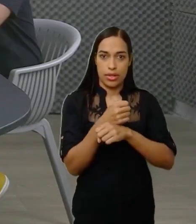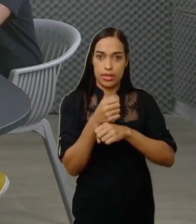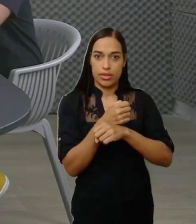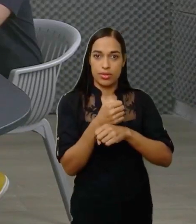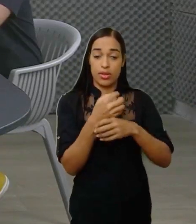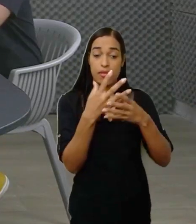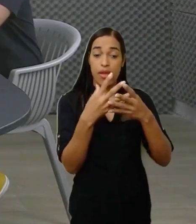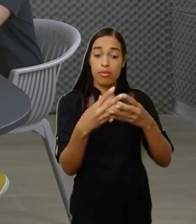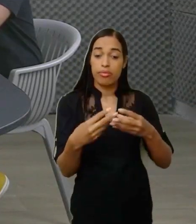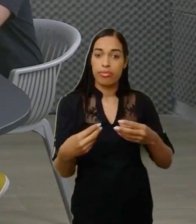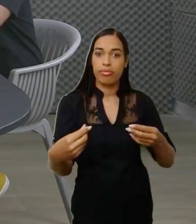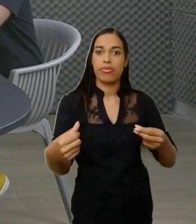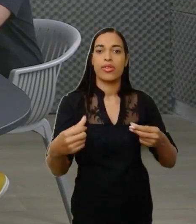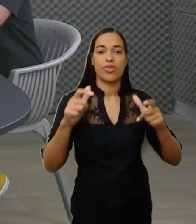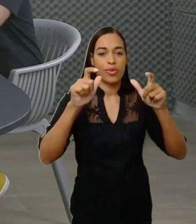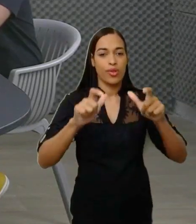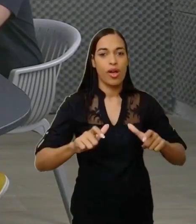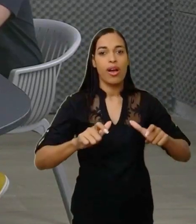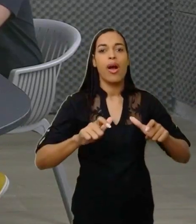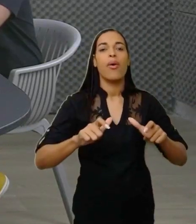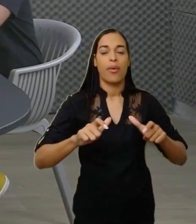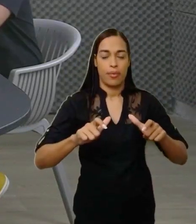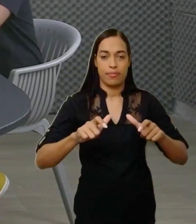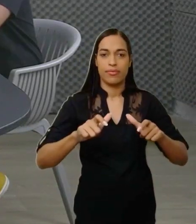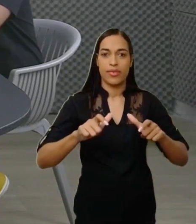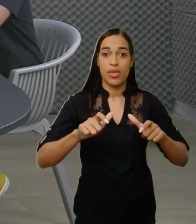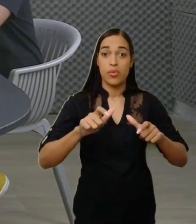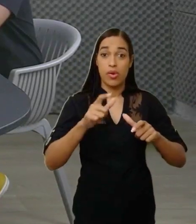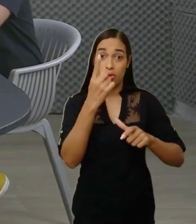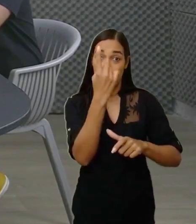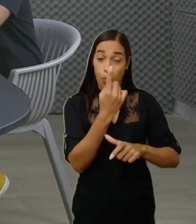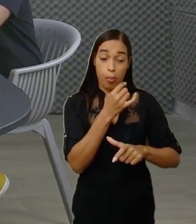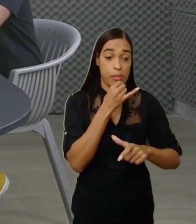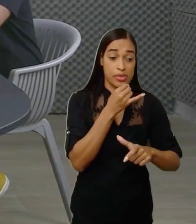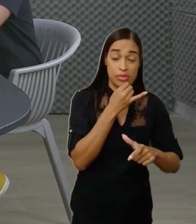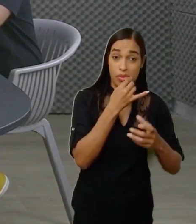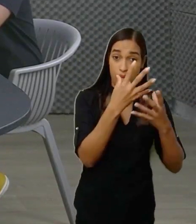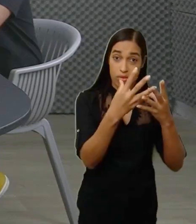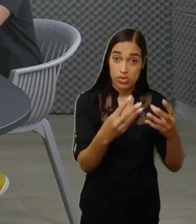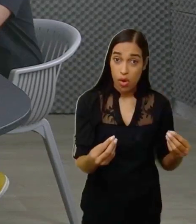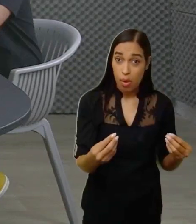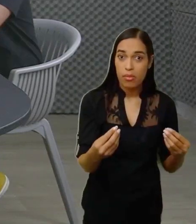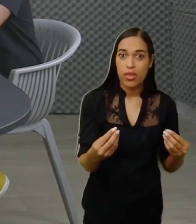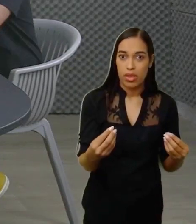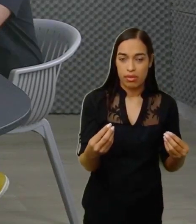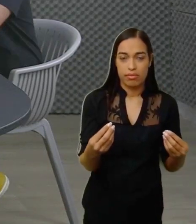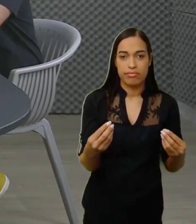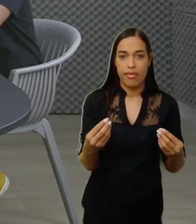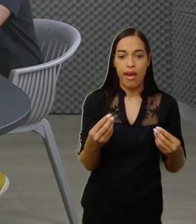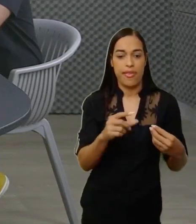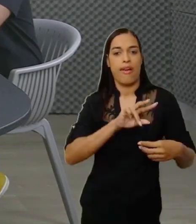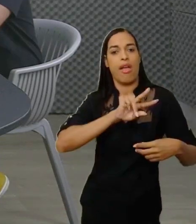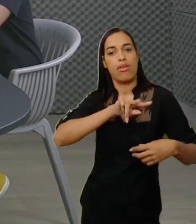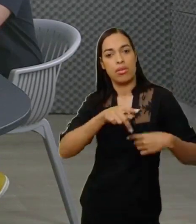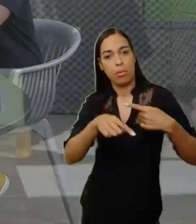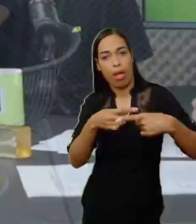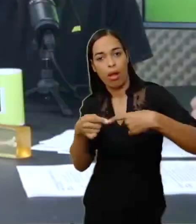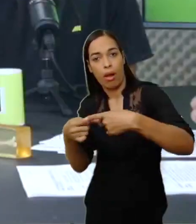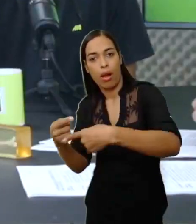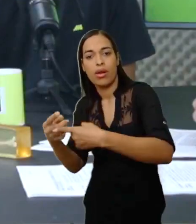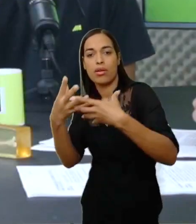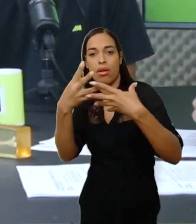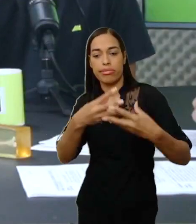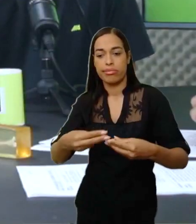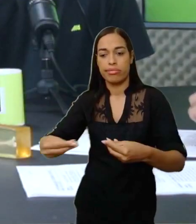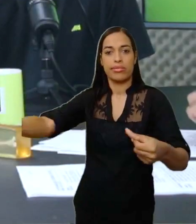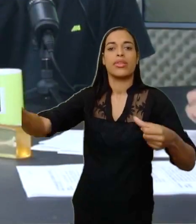existindo mais naqueles ambientes. Sim. E quando uma espécie desaparece do ambiente, isso gera uma reação em cadeia, inclusive, também, né? Isso. Então, quem se